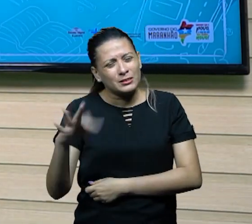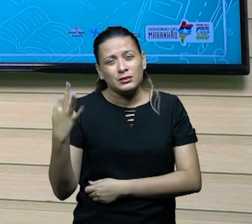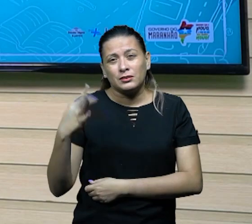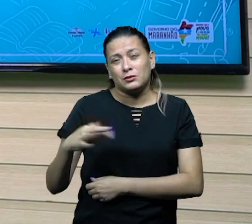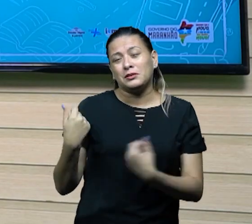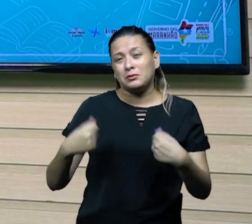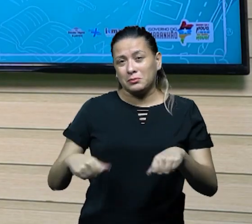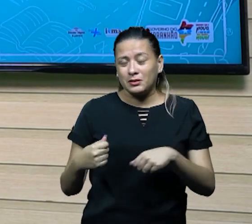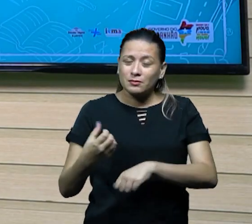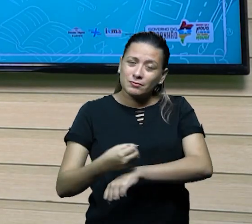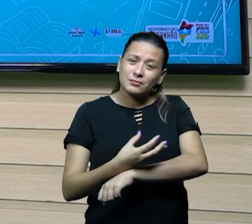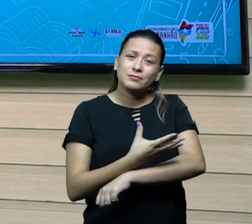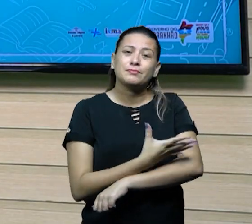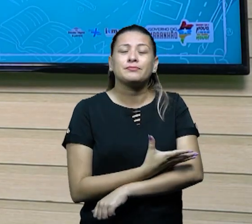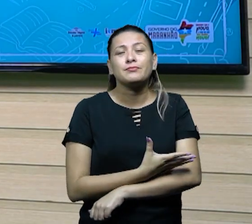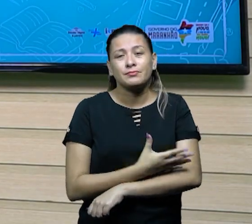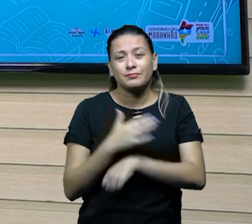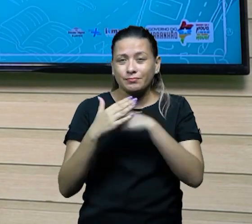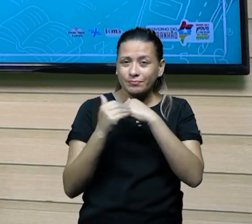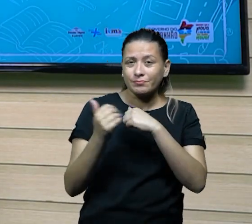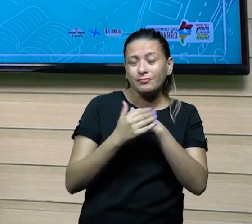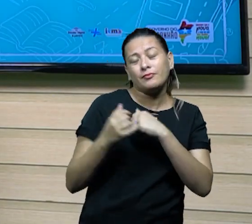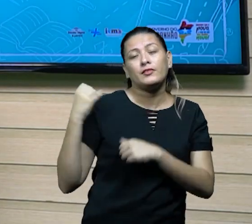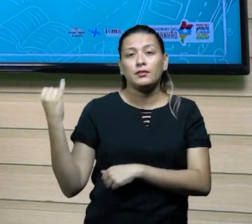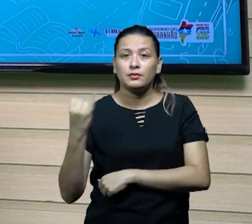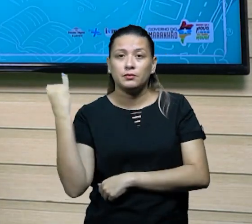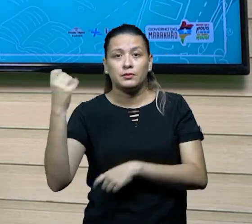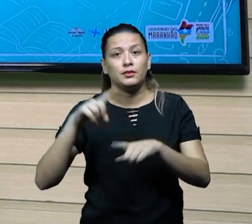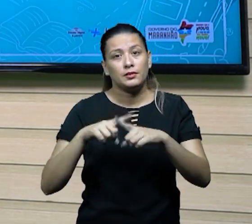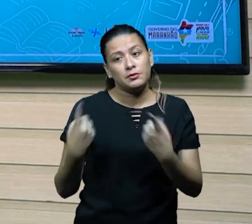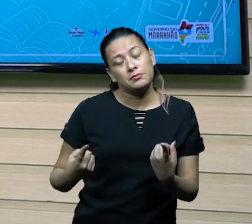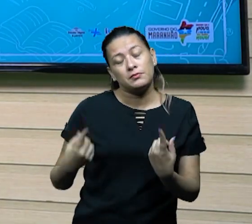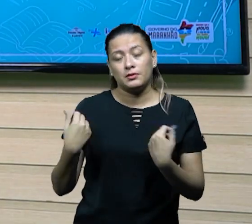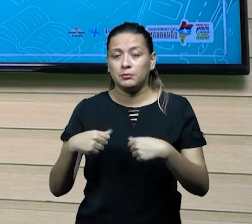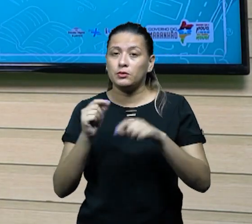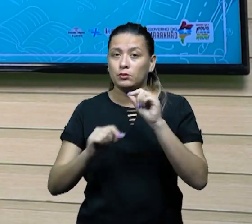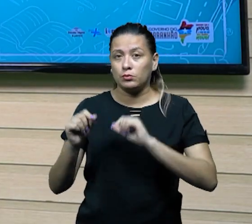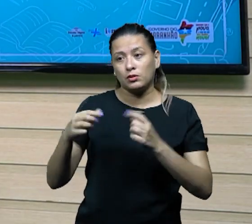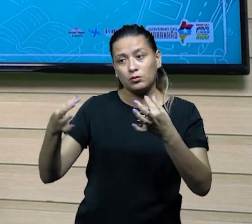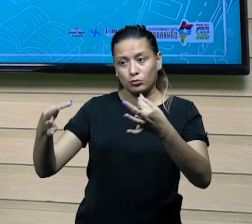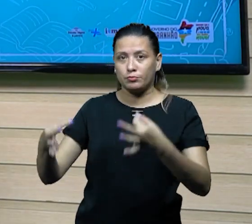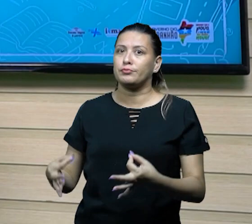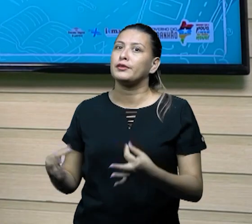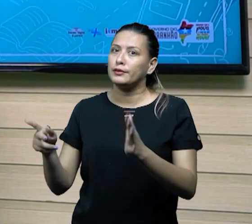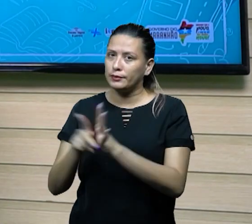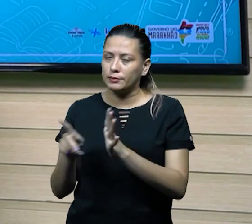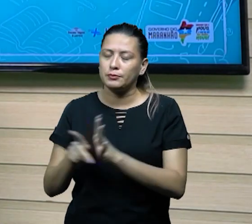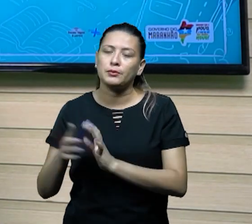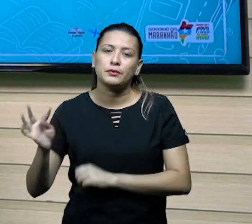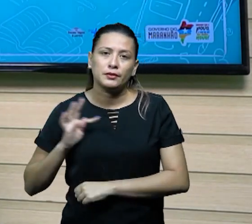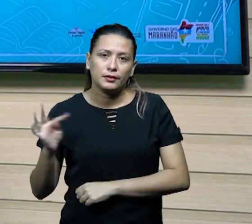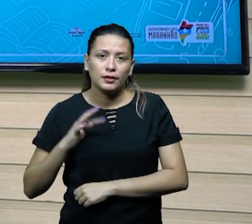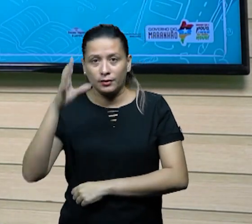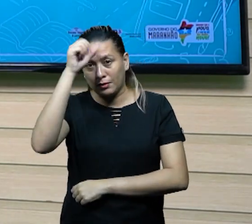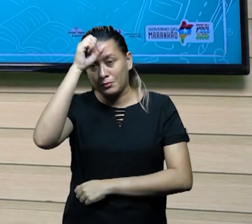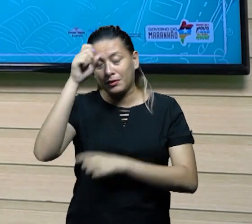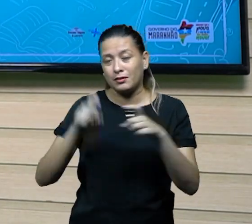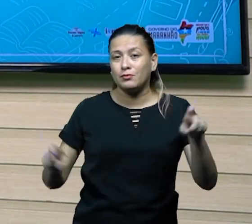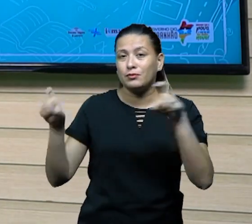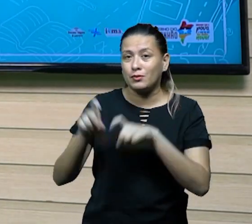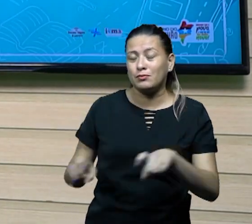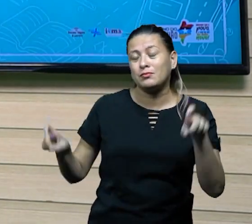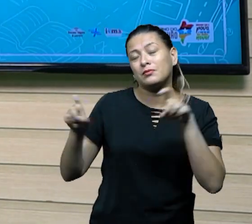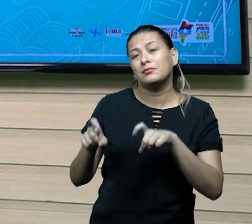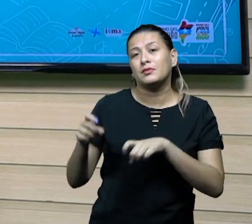de cabeça, que precisa de afeto, que tudo isso é importante, mas eu também ao mesmo tempo tenho que desenvolver as competências técnicas dele, ele precisa